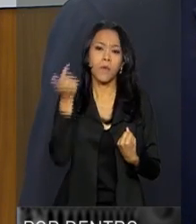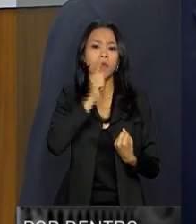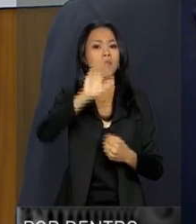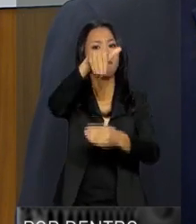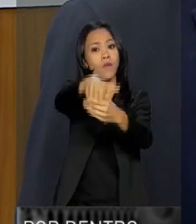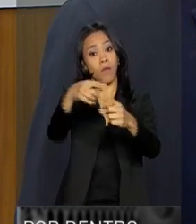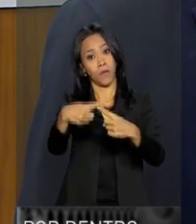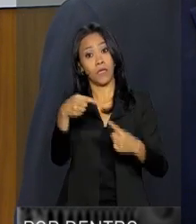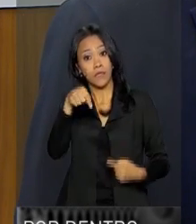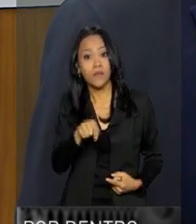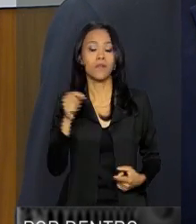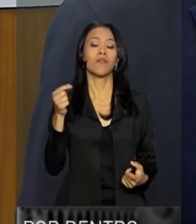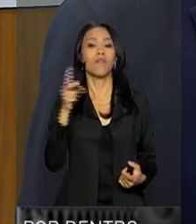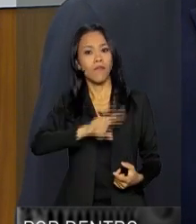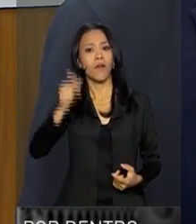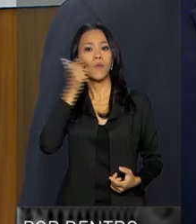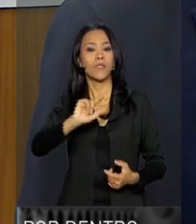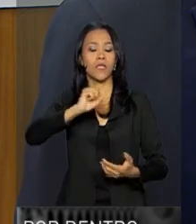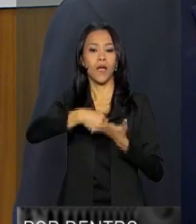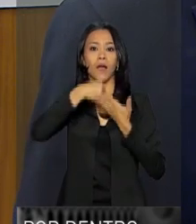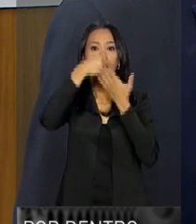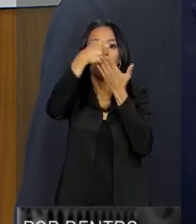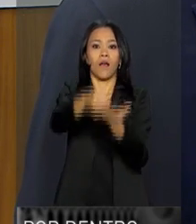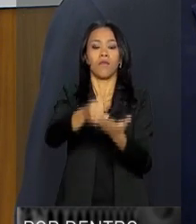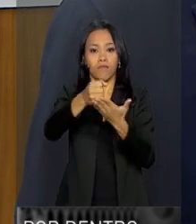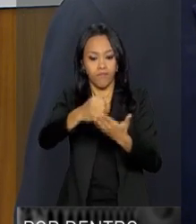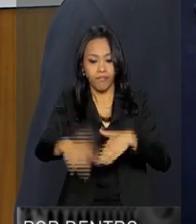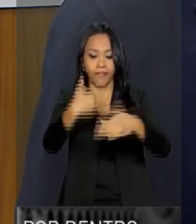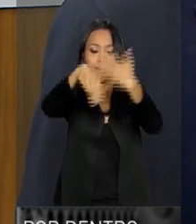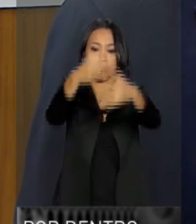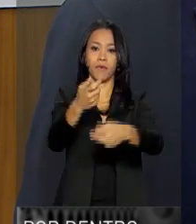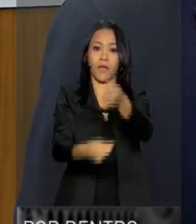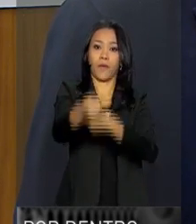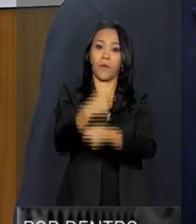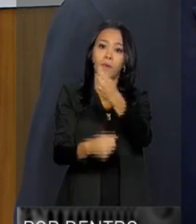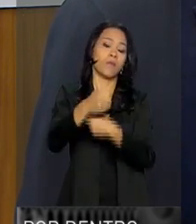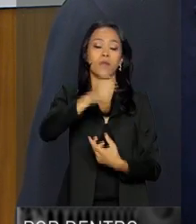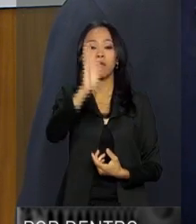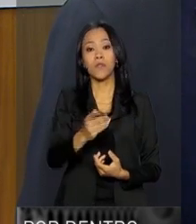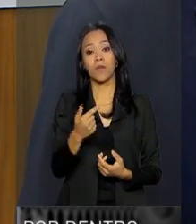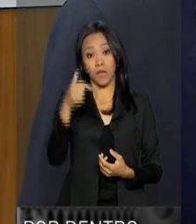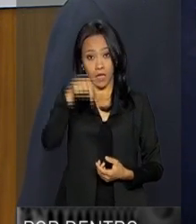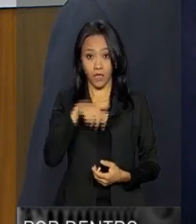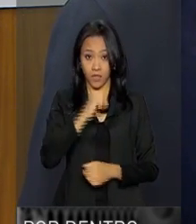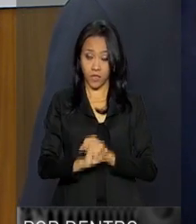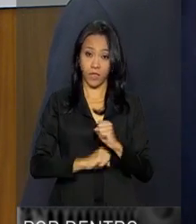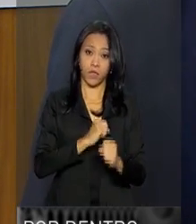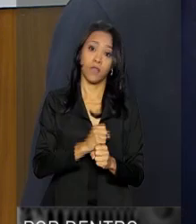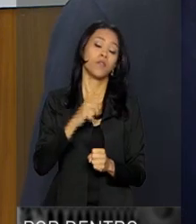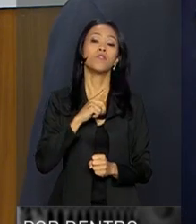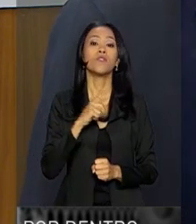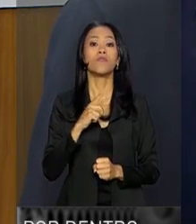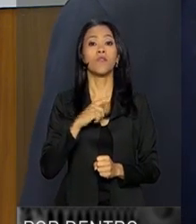o processo de recuperação da economia que nós estamos tempo é importante salientar nós tivemos esse ano uma evolução muito